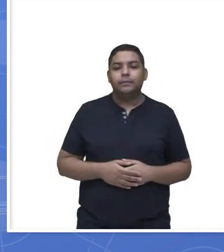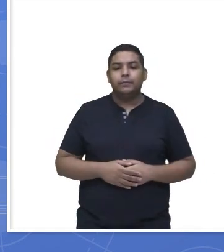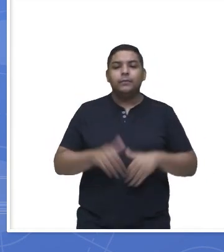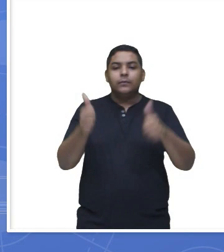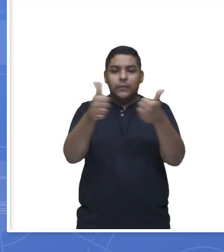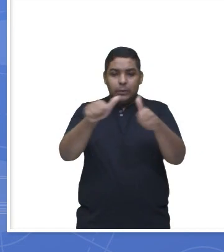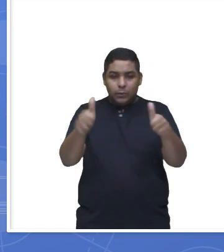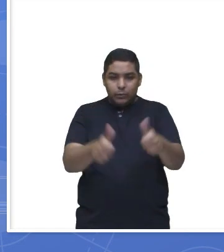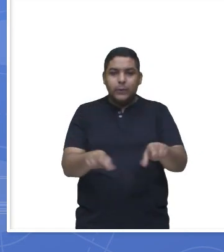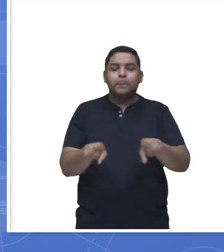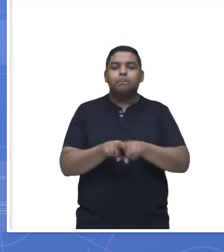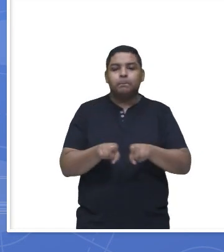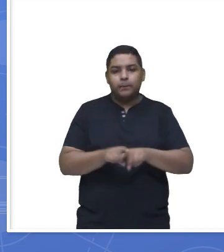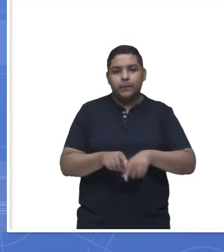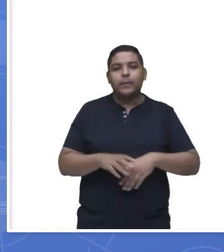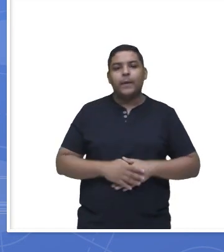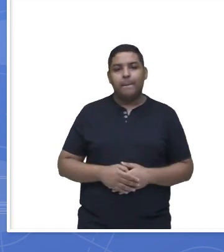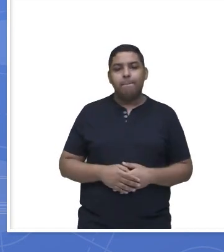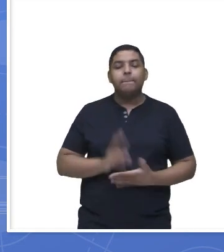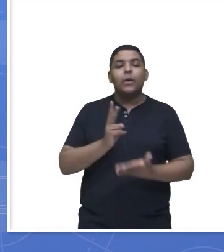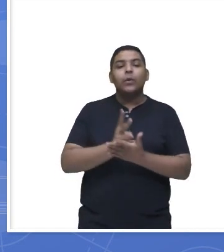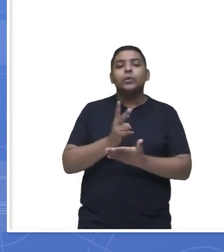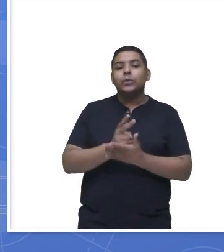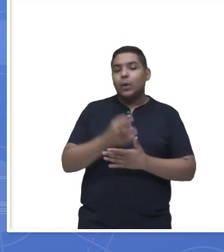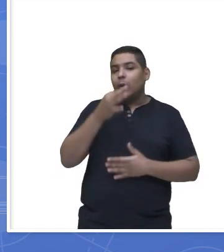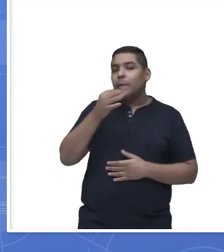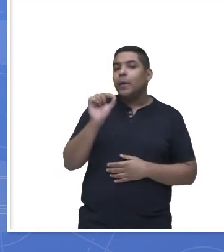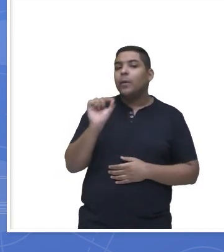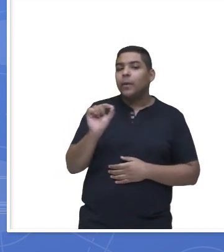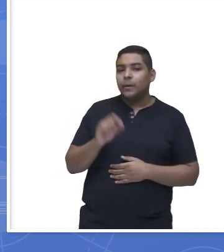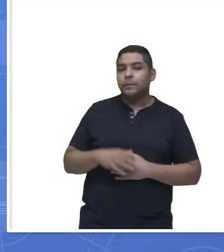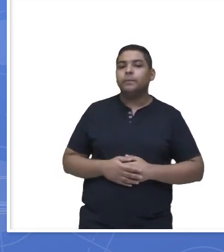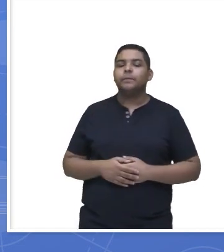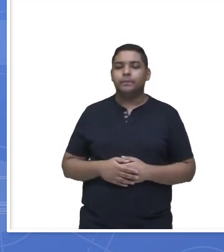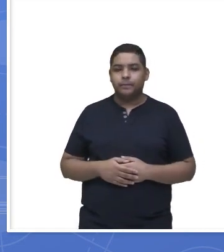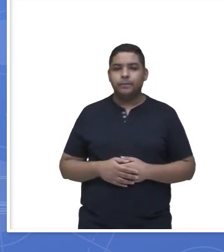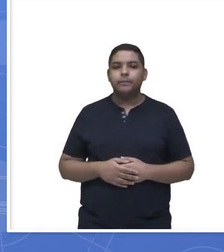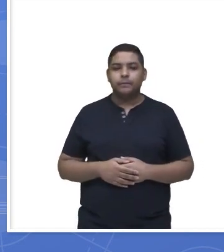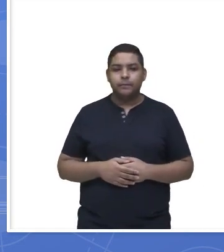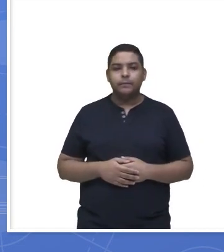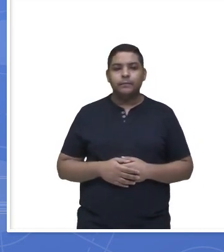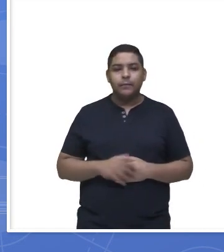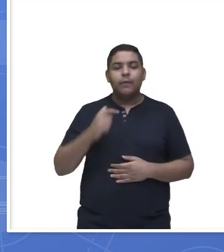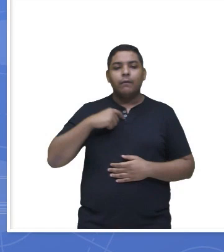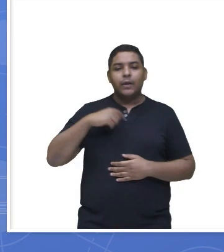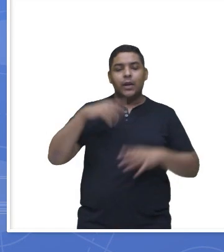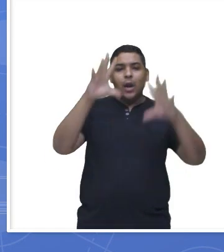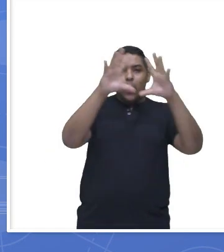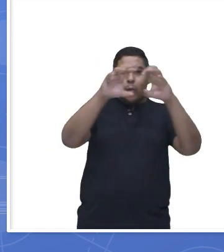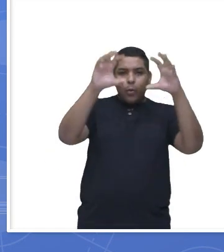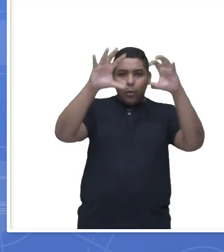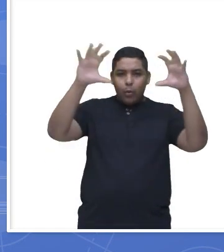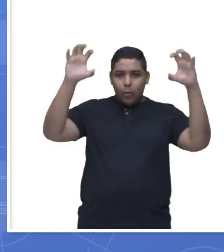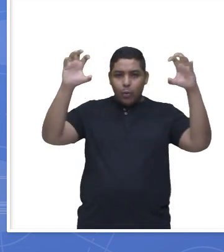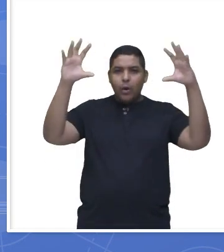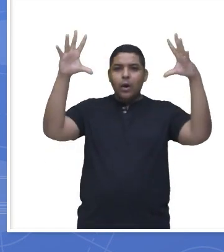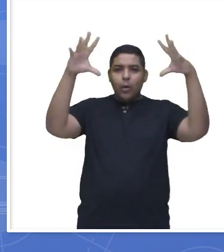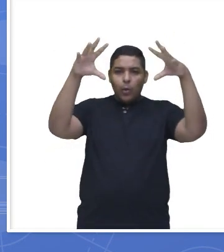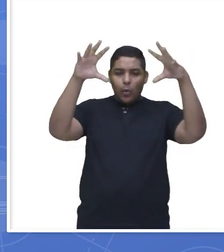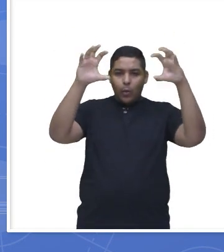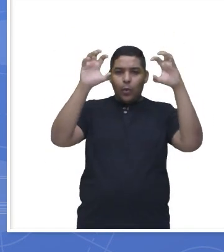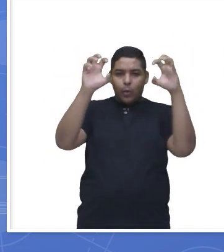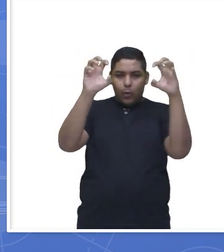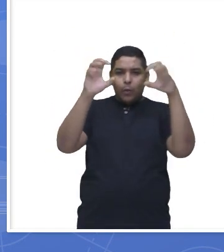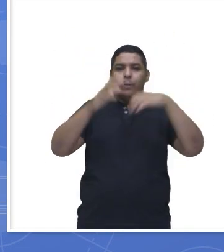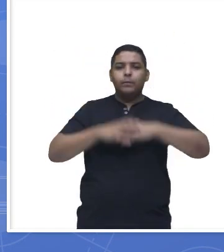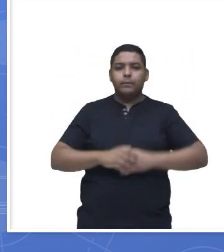do monumento. Aí, continuando o comentário, é que a água vai se acumular em nuvens, né, junto com o ácido nítrico, que